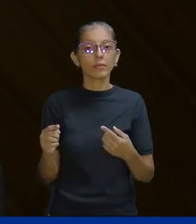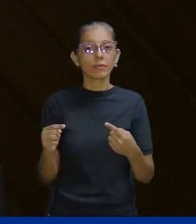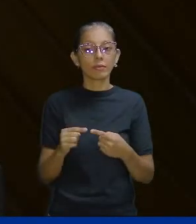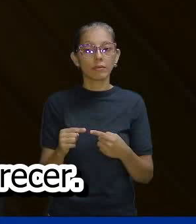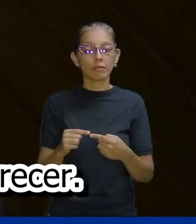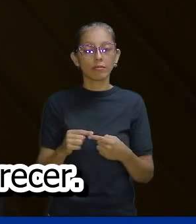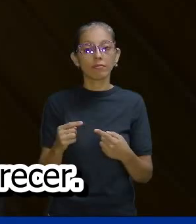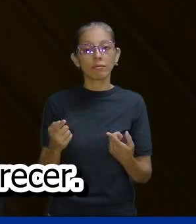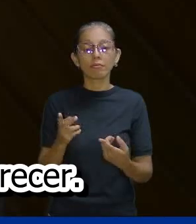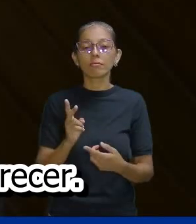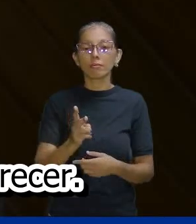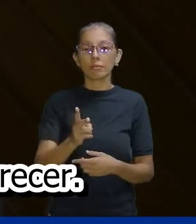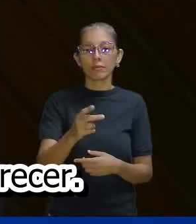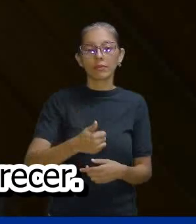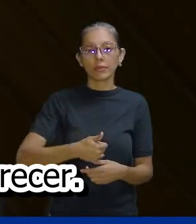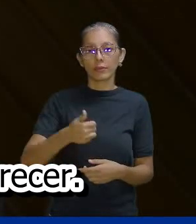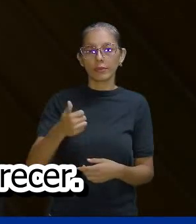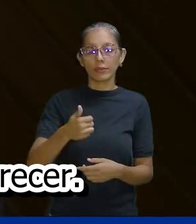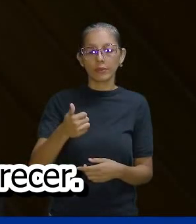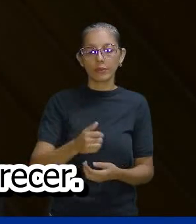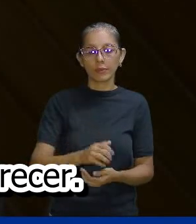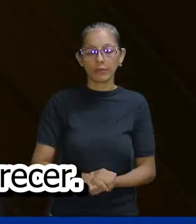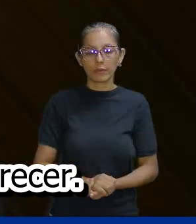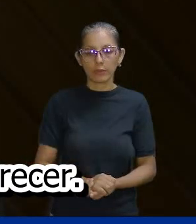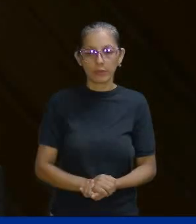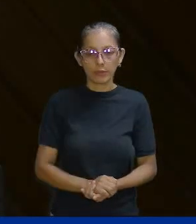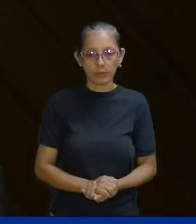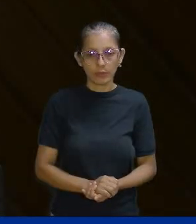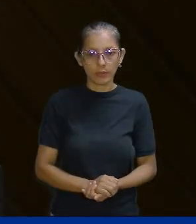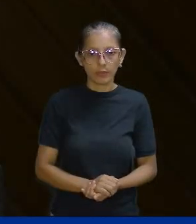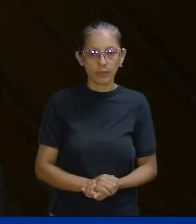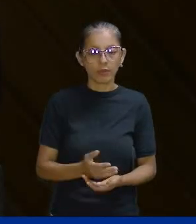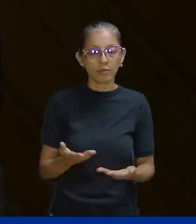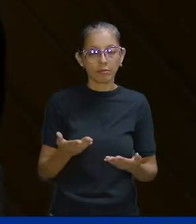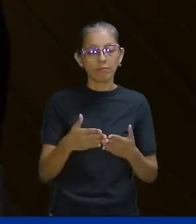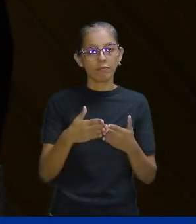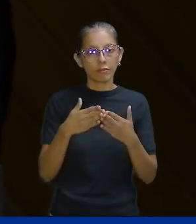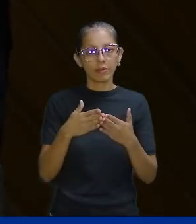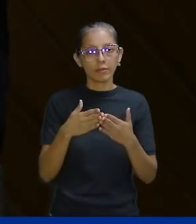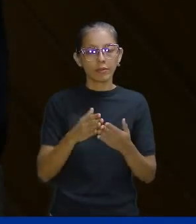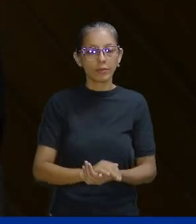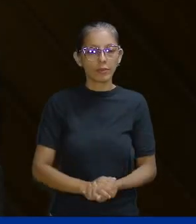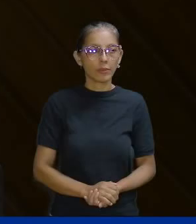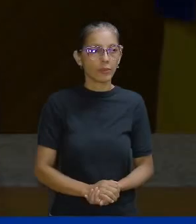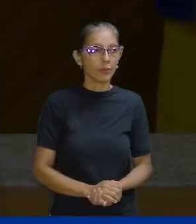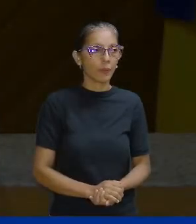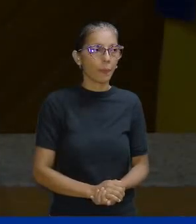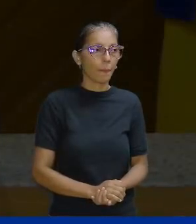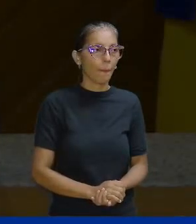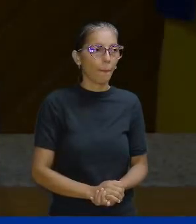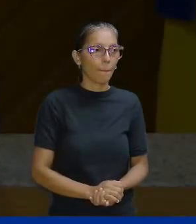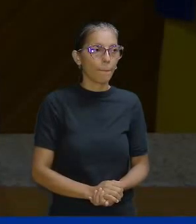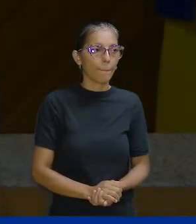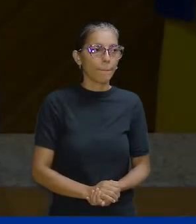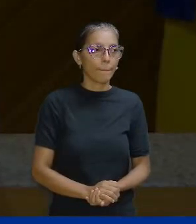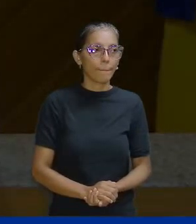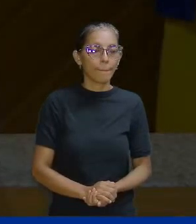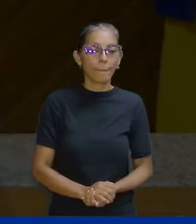manutenção da sentença de primeiro grau. É o que a defesa pede nestes atos. A Procuradora.